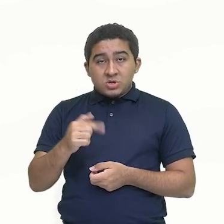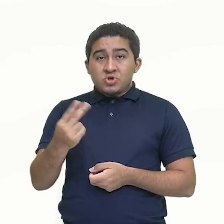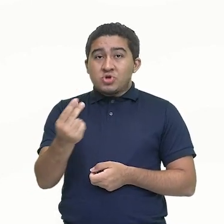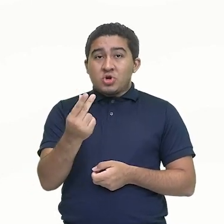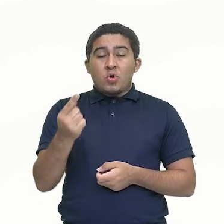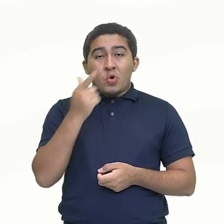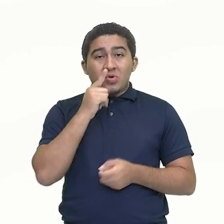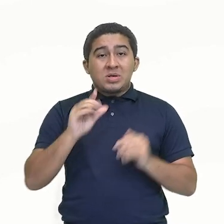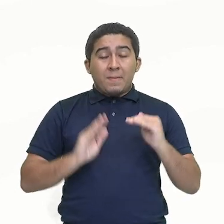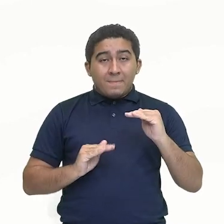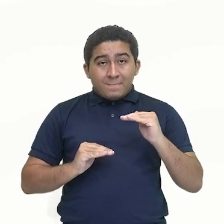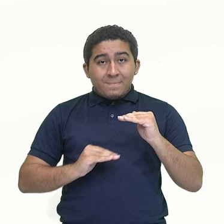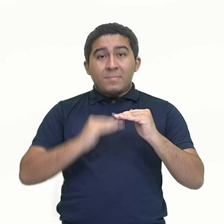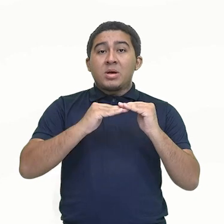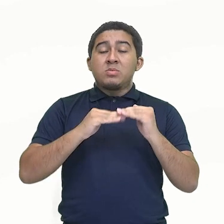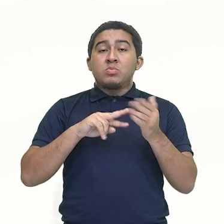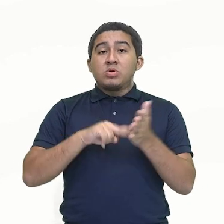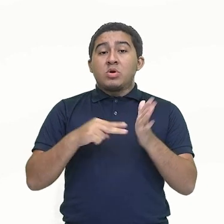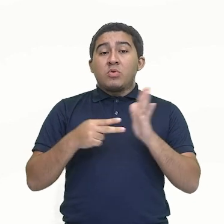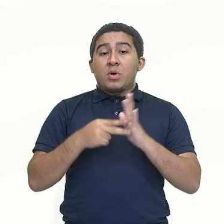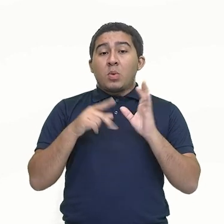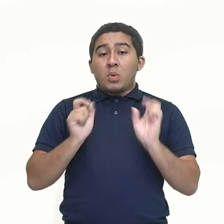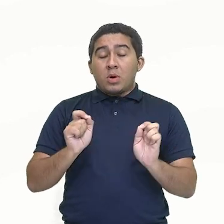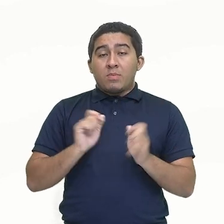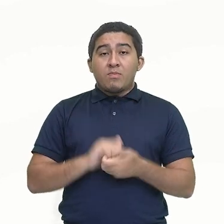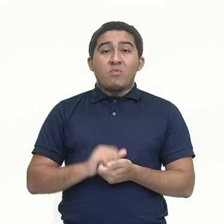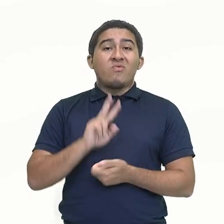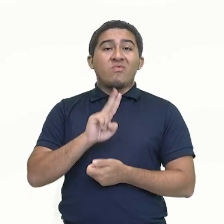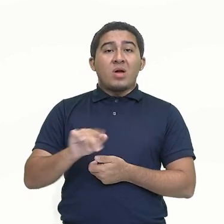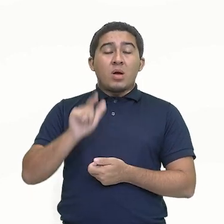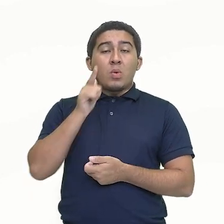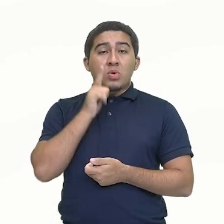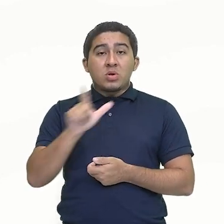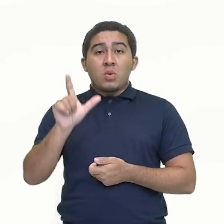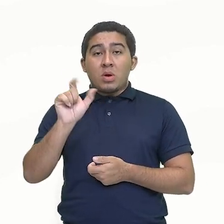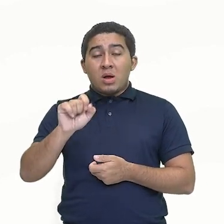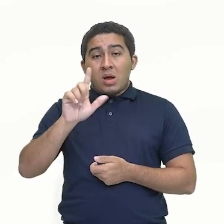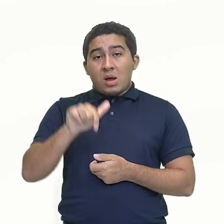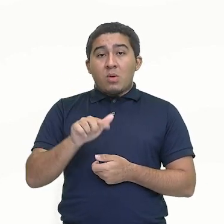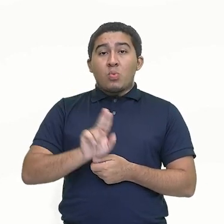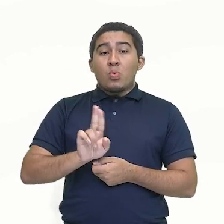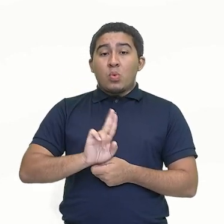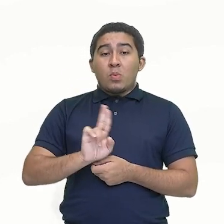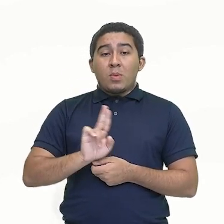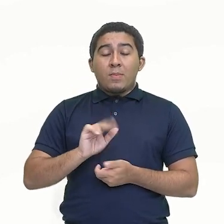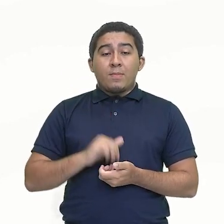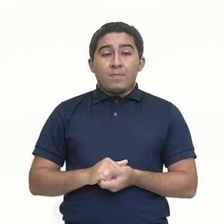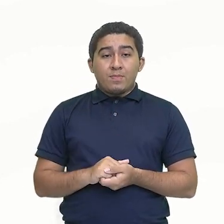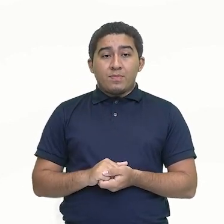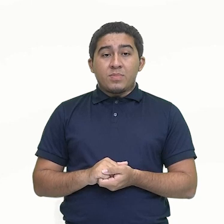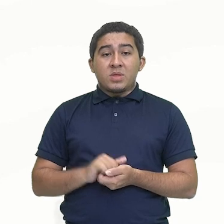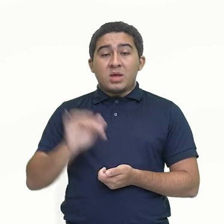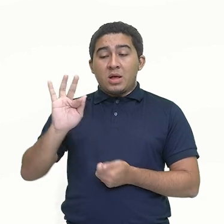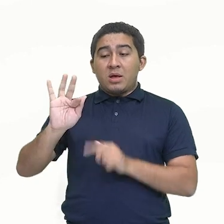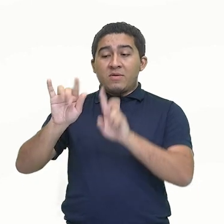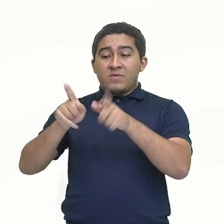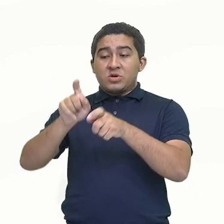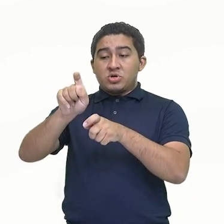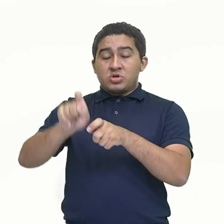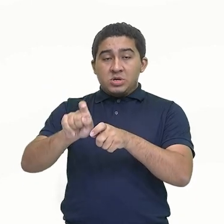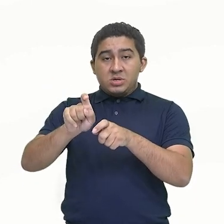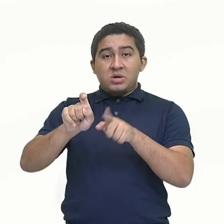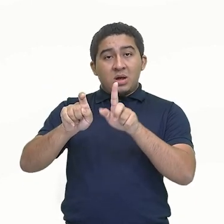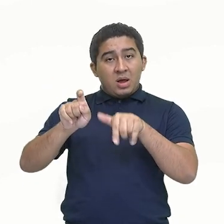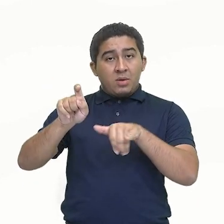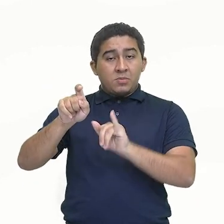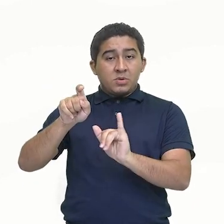que você vai obter ali o que nós chamamos do f de x da função, né? O